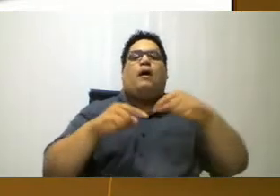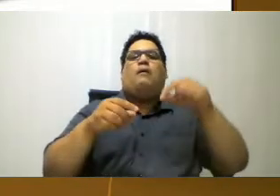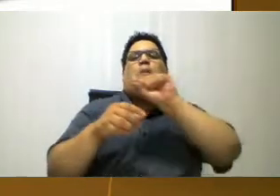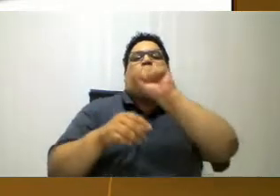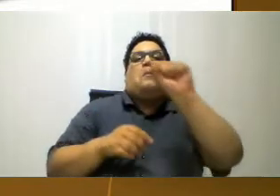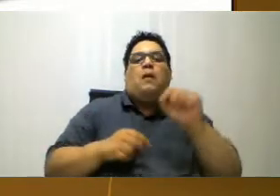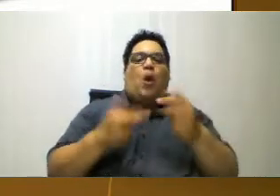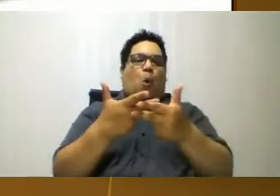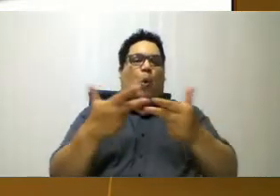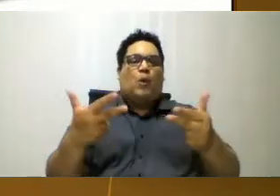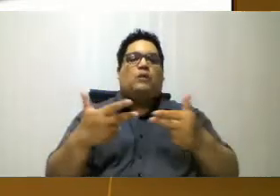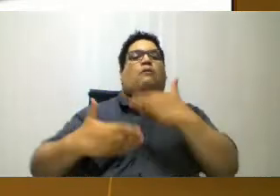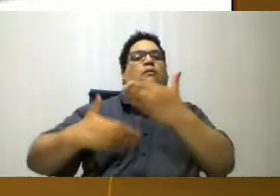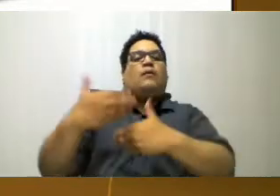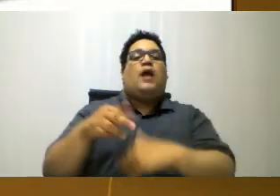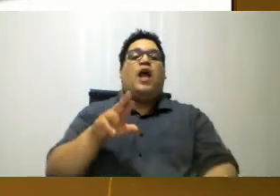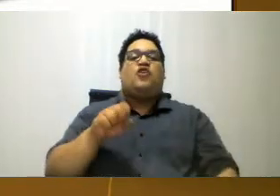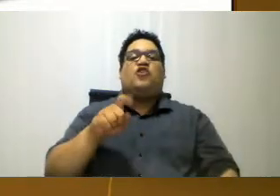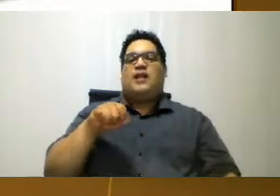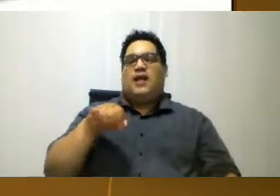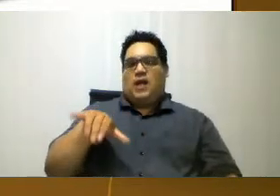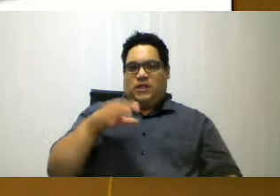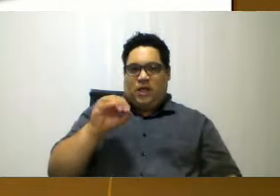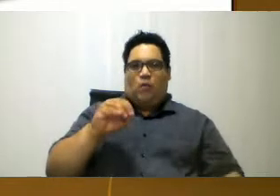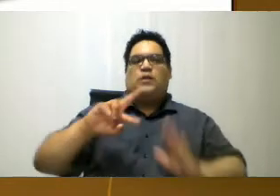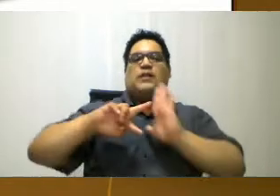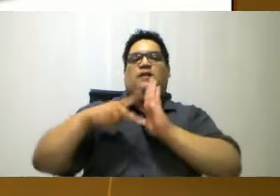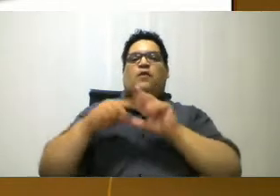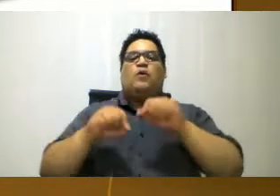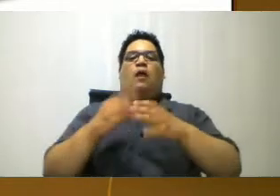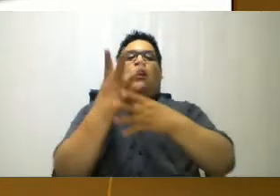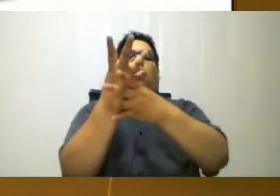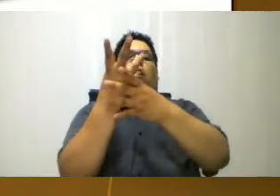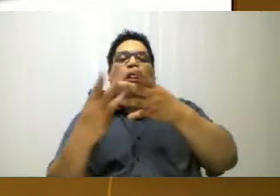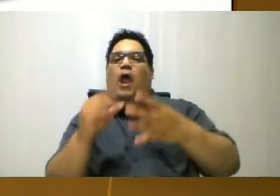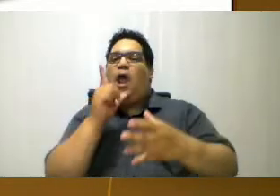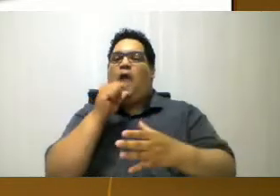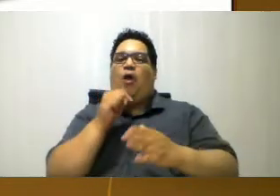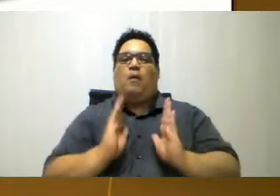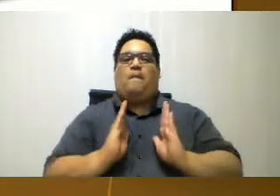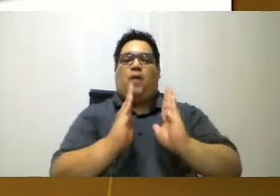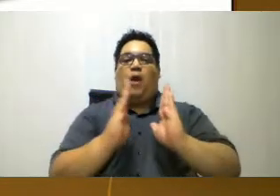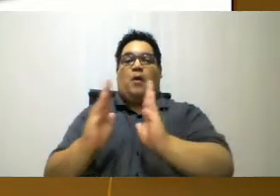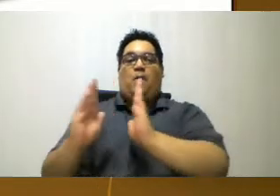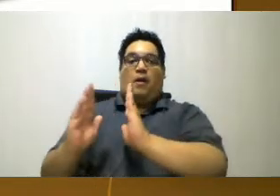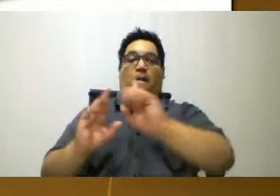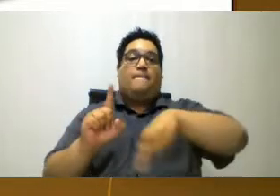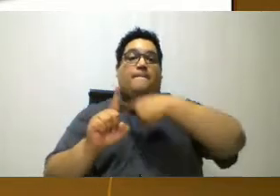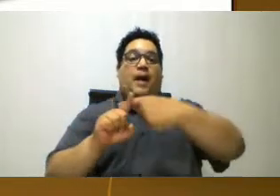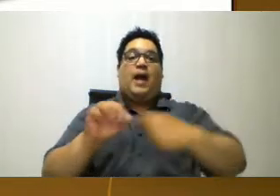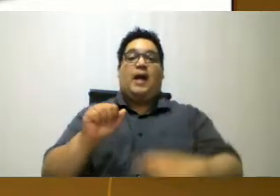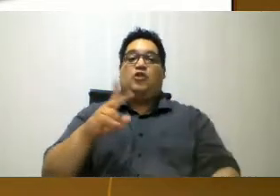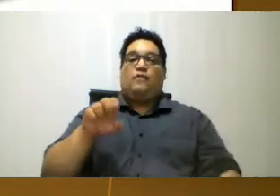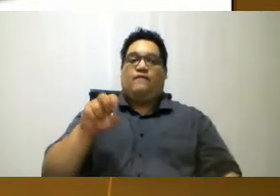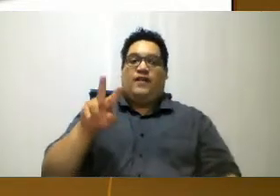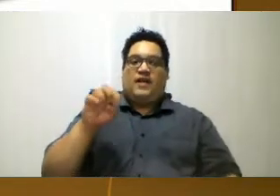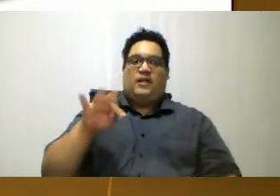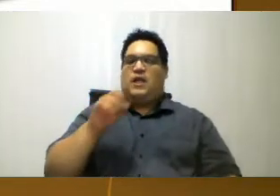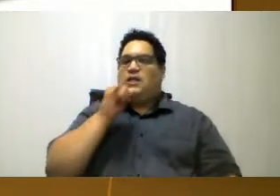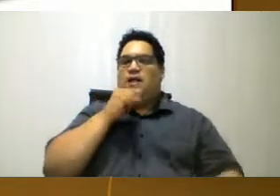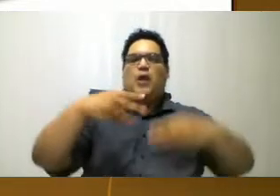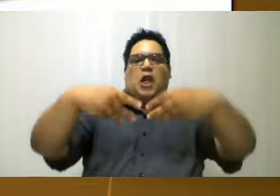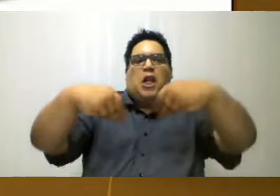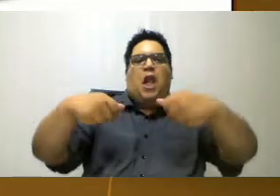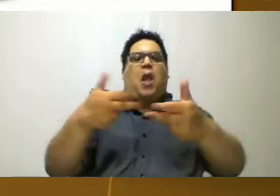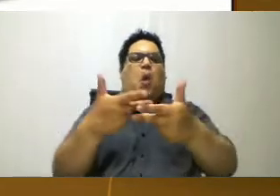de regeneração, que ele flui o óleo em colunas com material dissolvente, como a terra Fuller, o bauxita ou